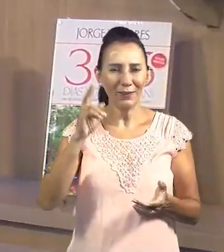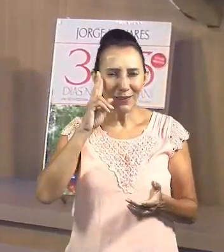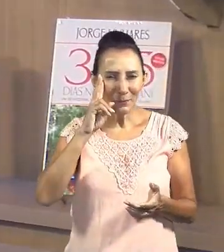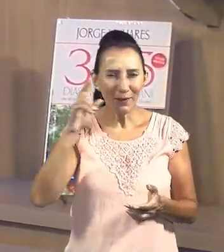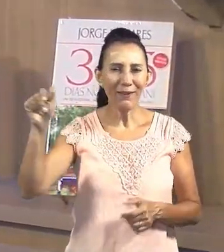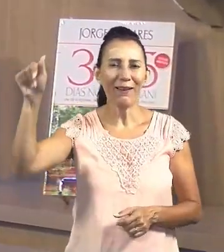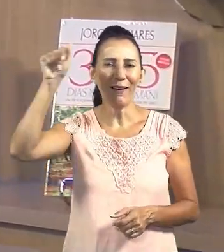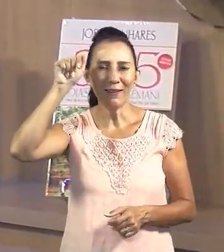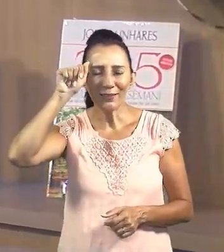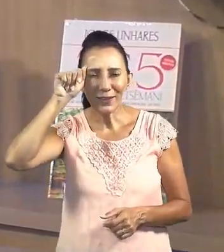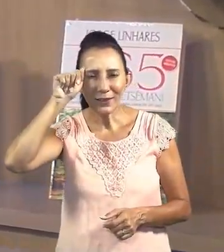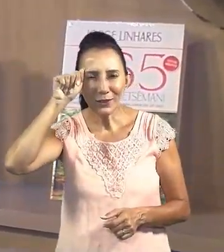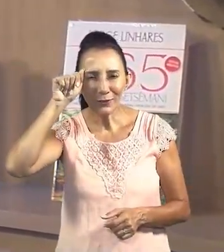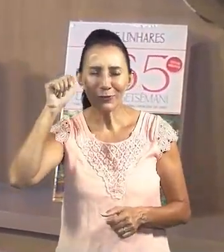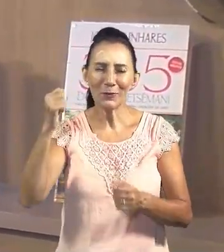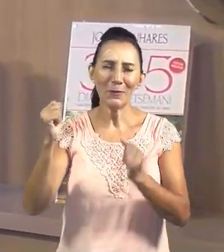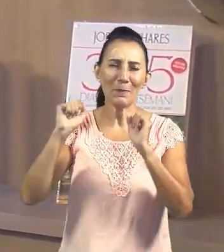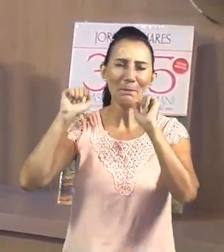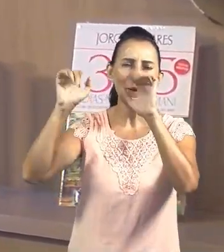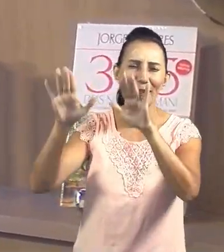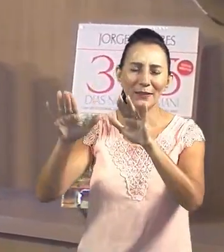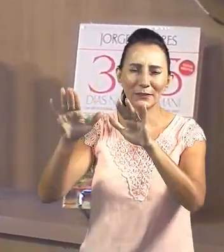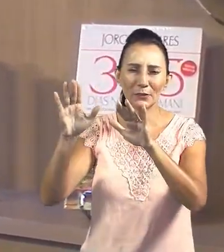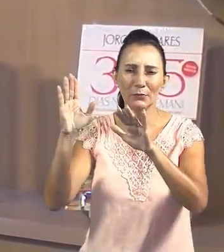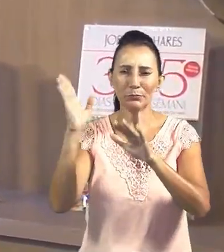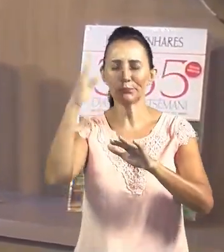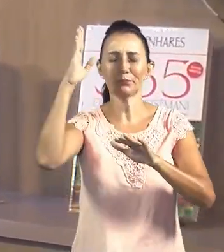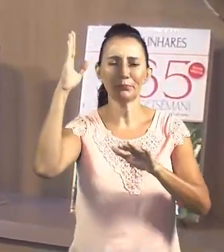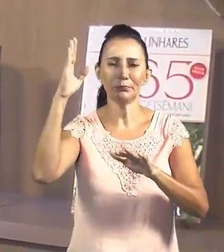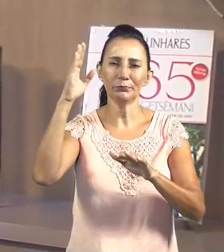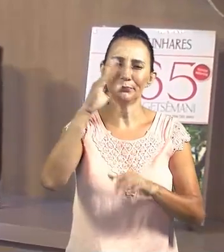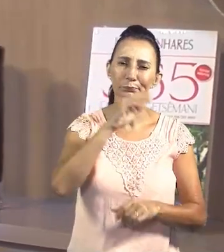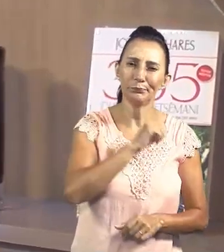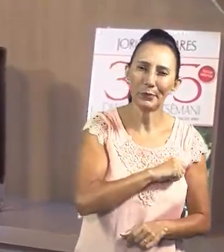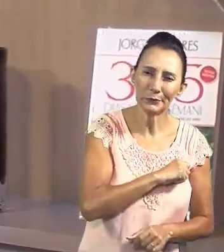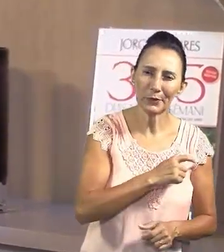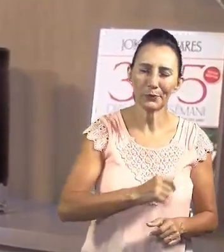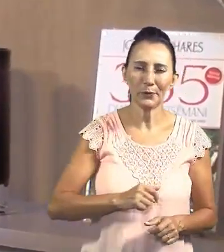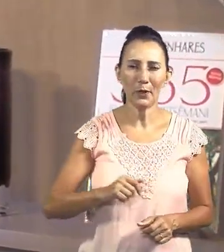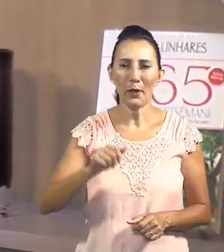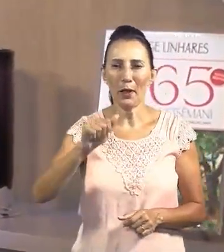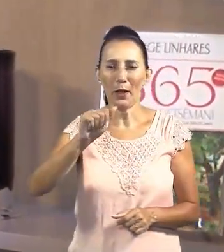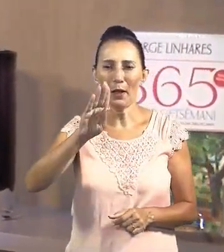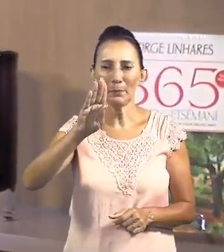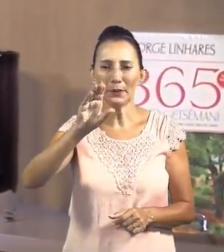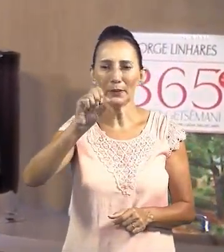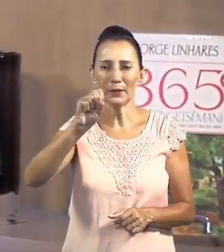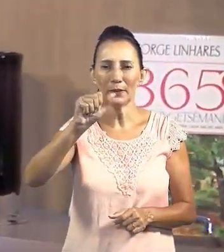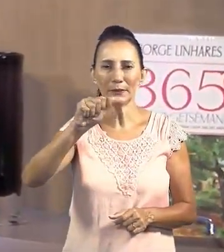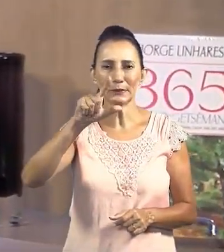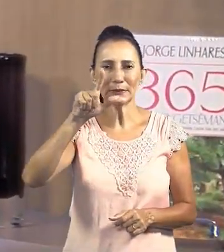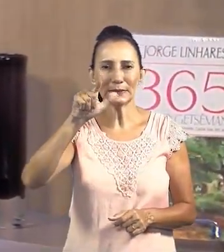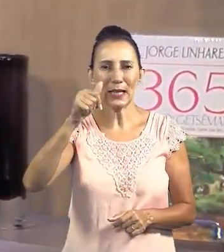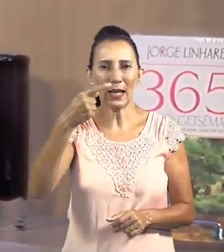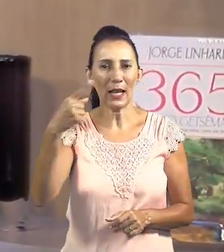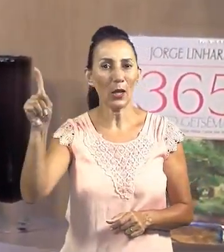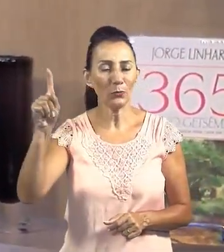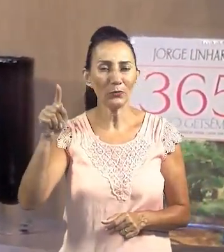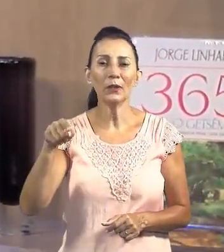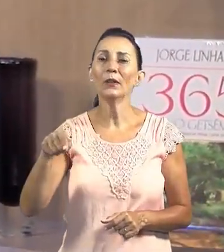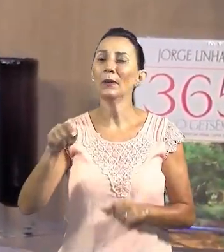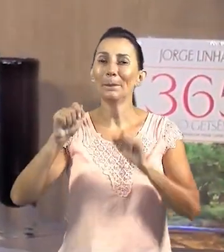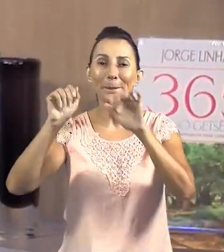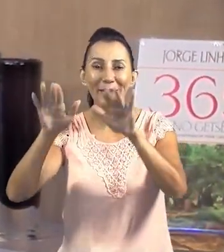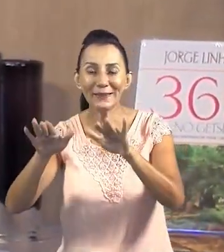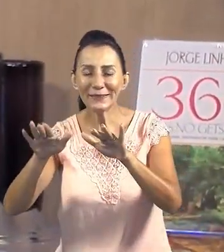Adão pulou da bênção para a maldição. Absalão pulou da bênção para a maldição.